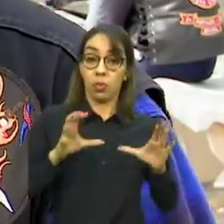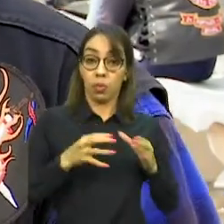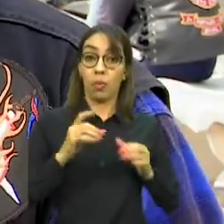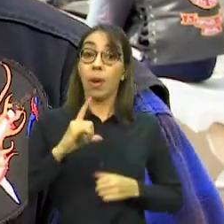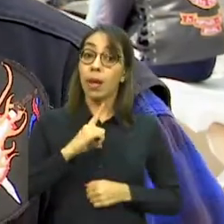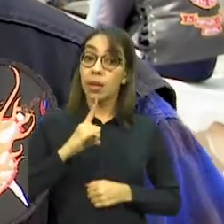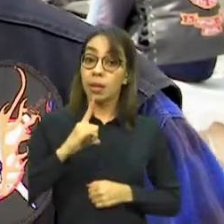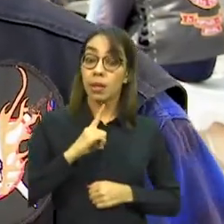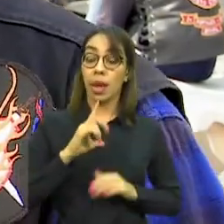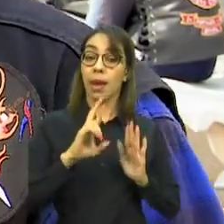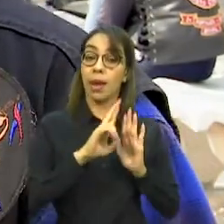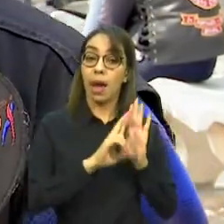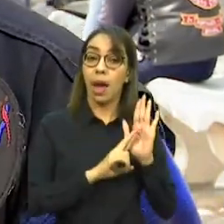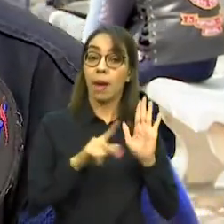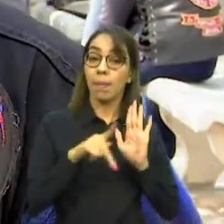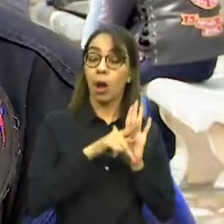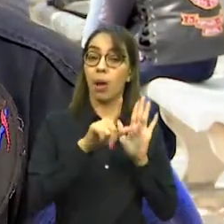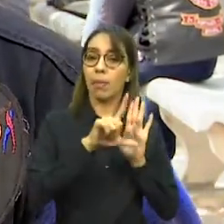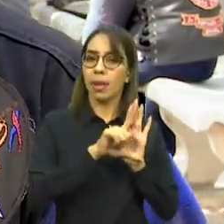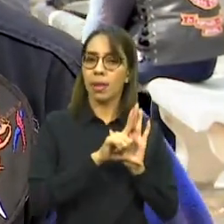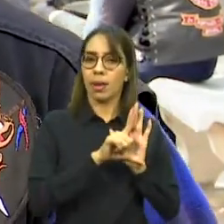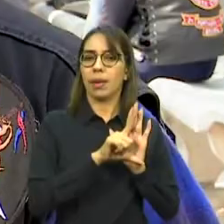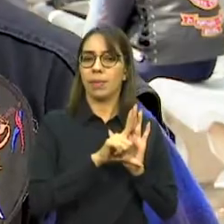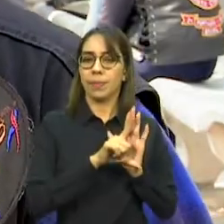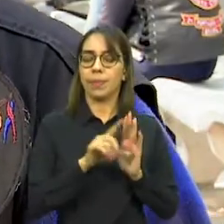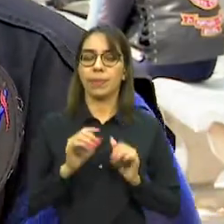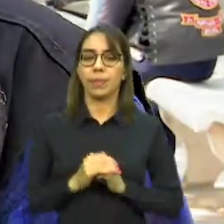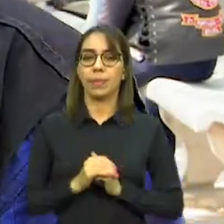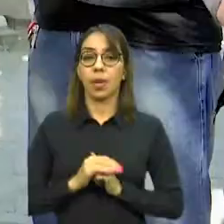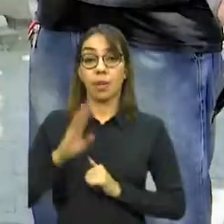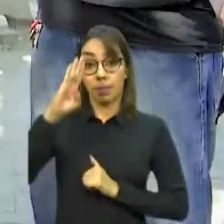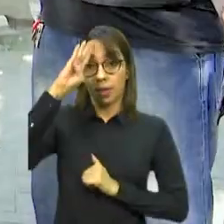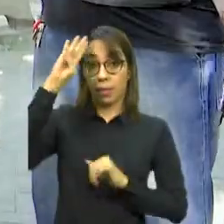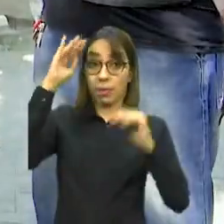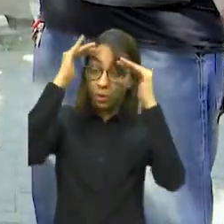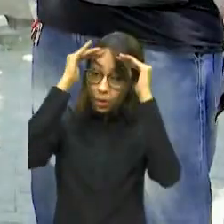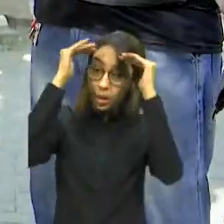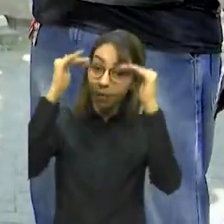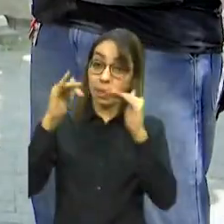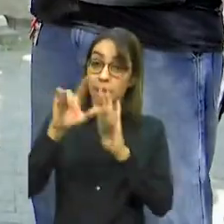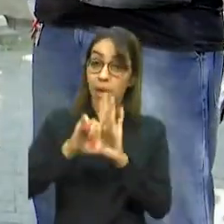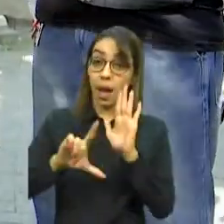interno e uma respeitabilidade, principalmente com as leis de trânsito.